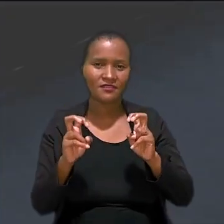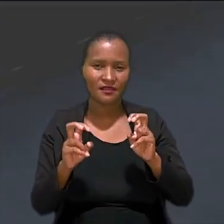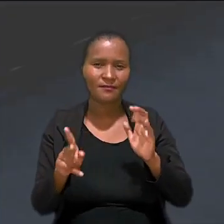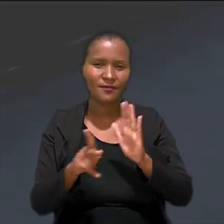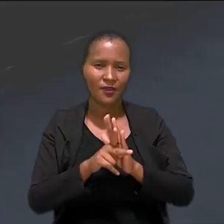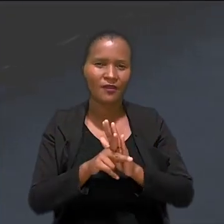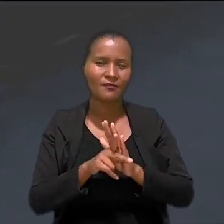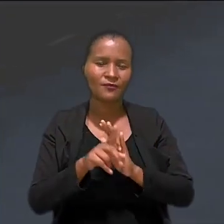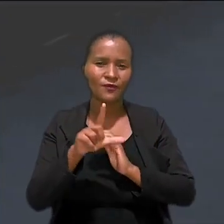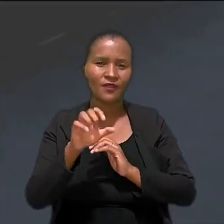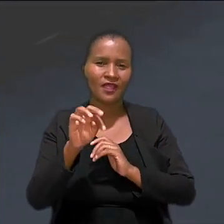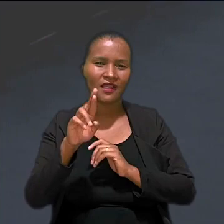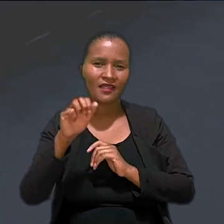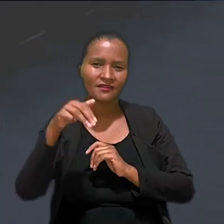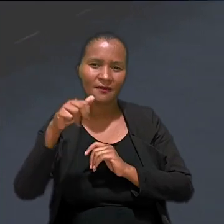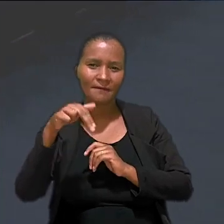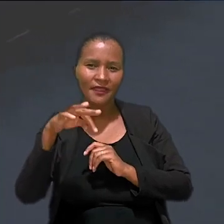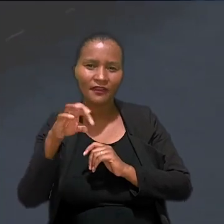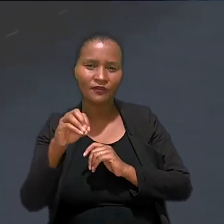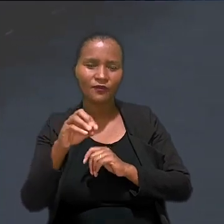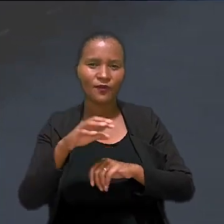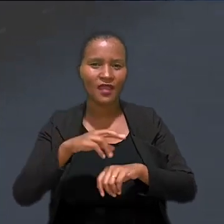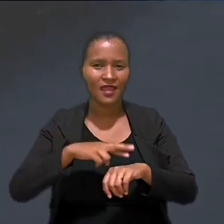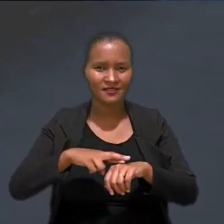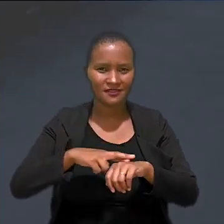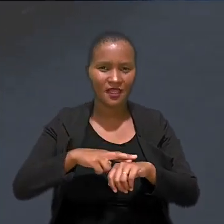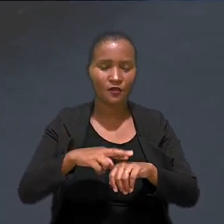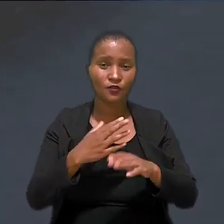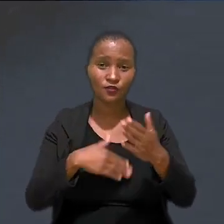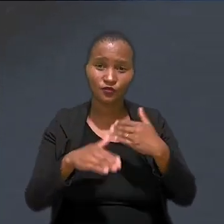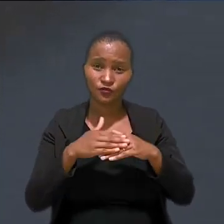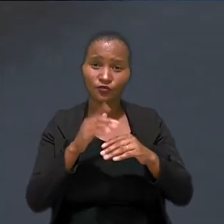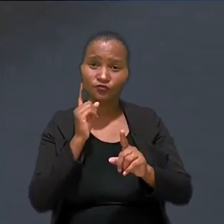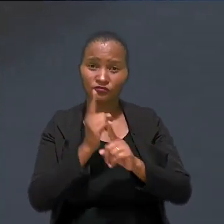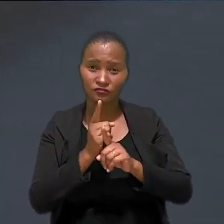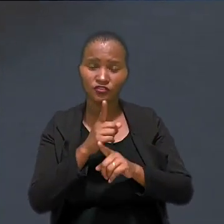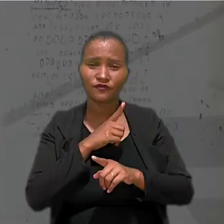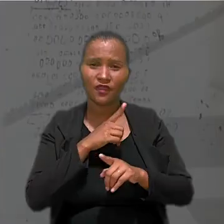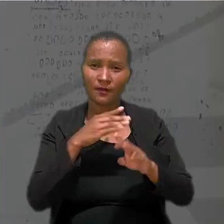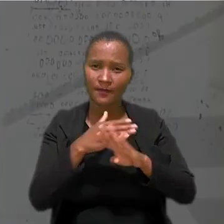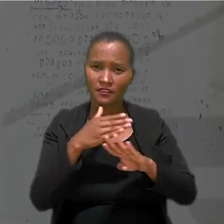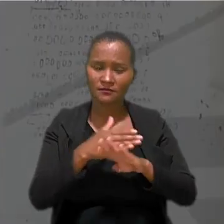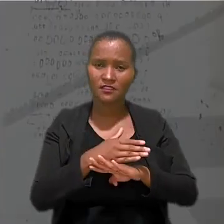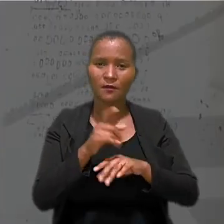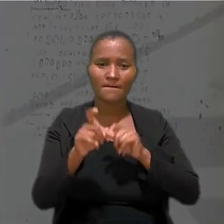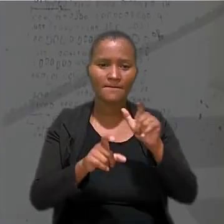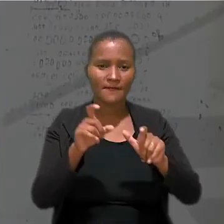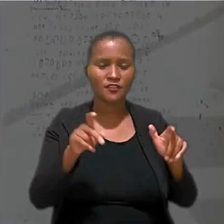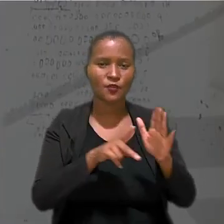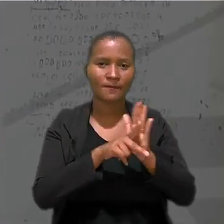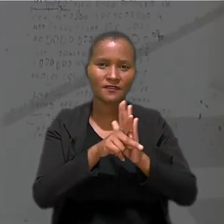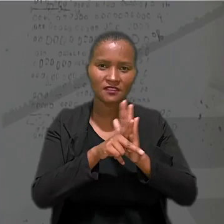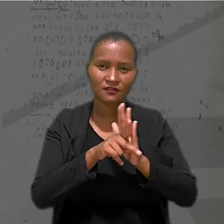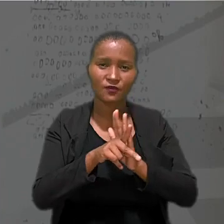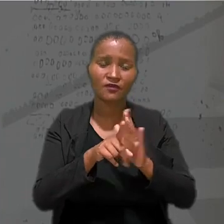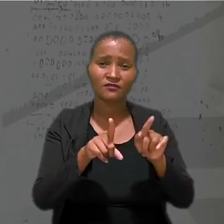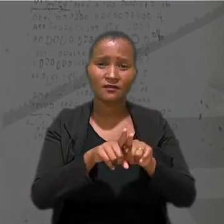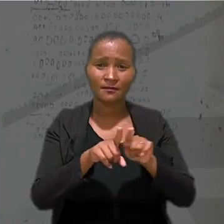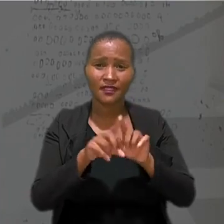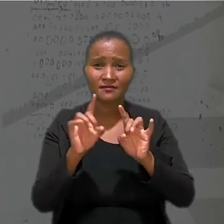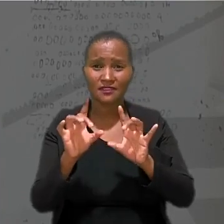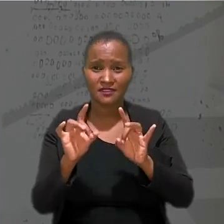temas relacionados ao letramento racial. Todos os encontros contaram com a participação de pesquisadores